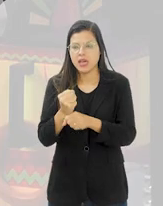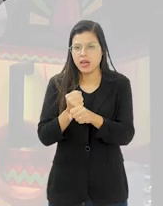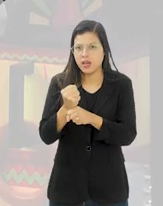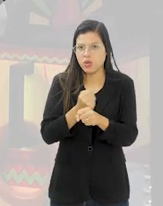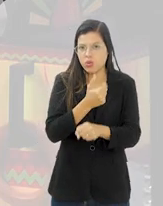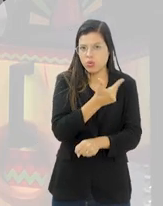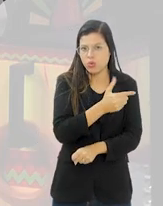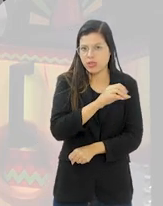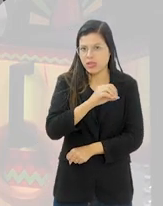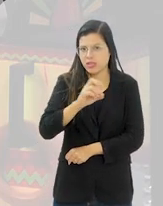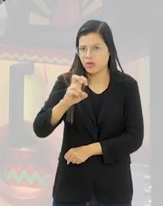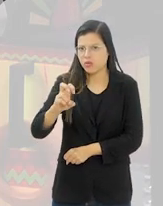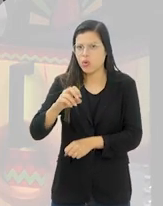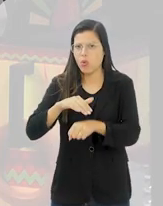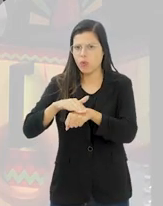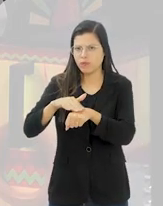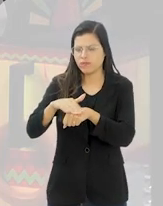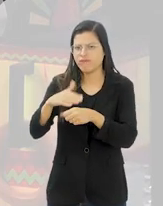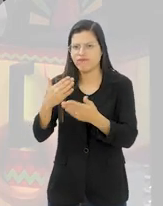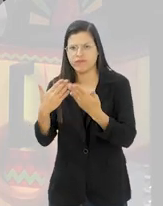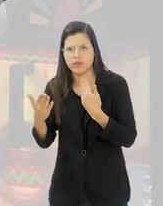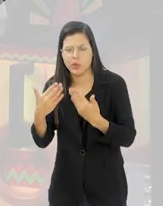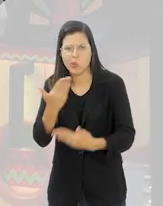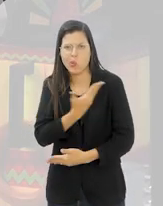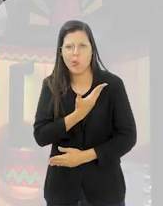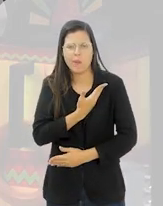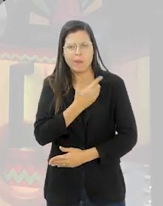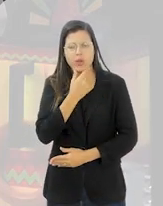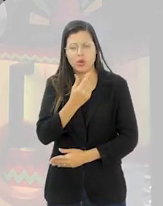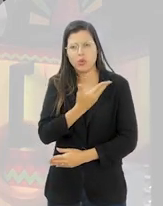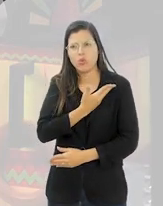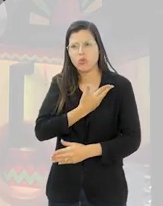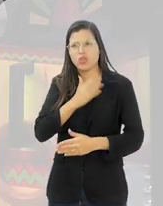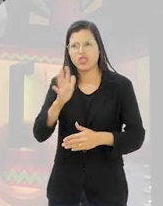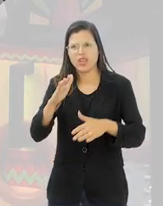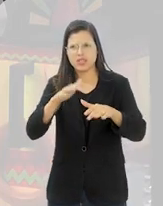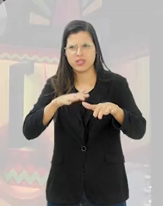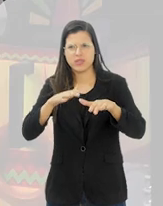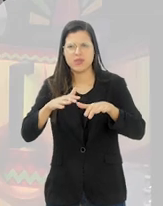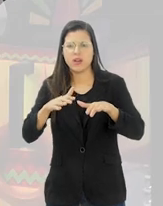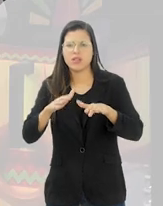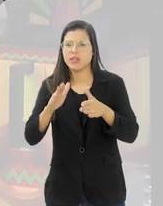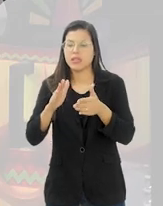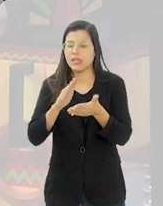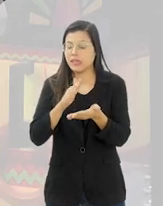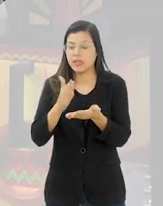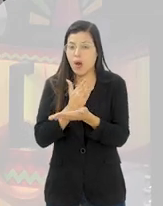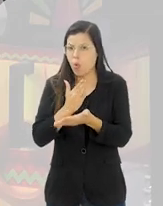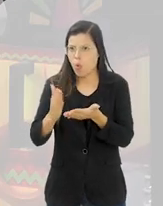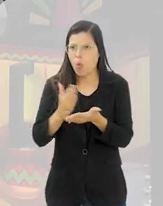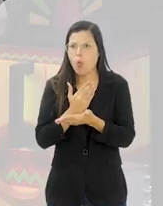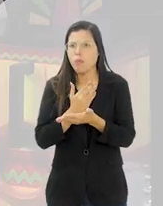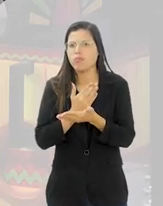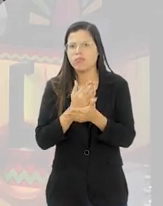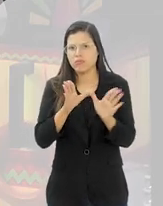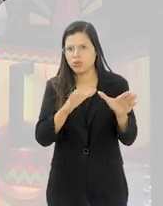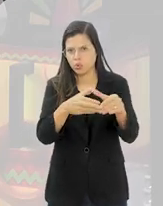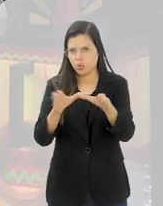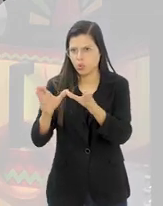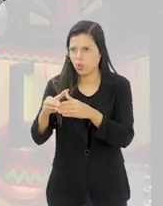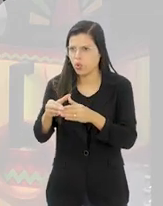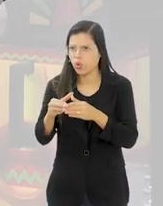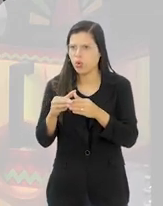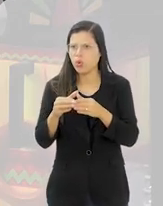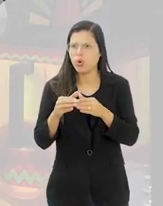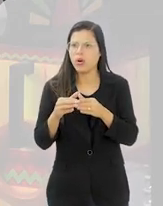Já em 2005... eu conversando com amigos, depois do carnaval, eu tinha desfilado, é claro, né? Se não me engano, em algumas escolas, não foi só uma e